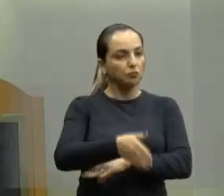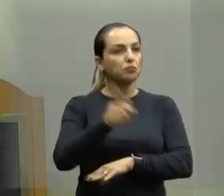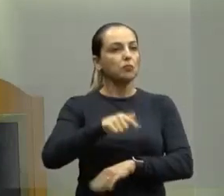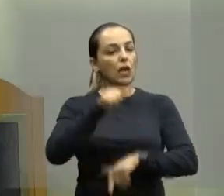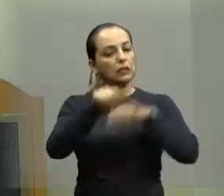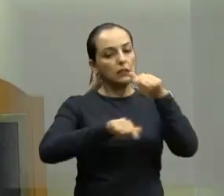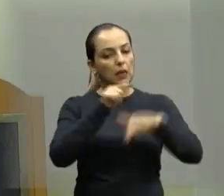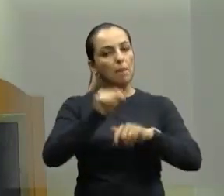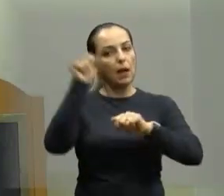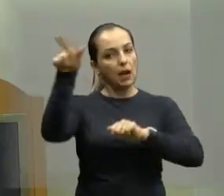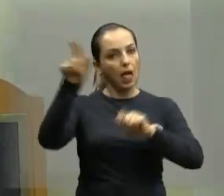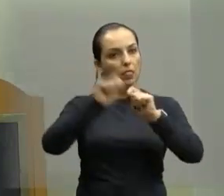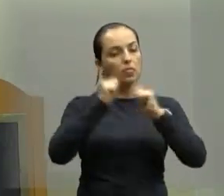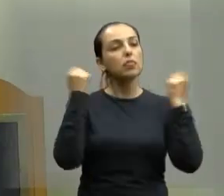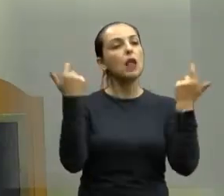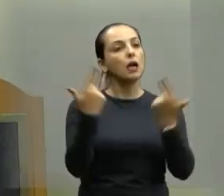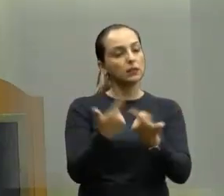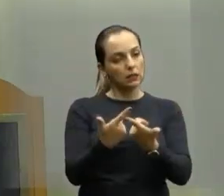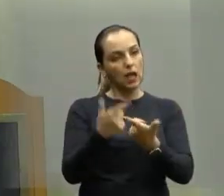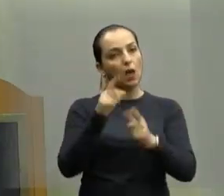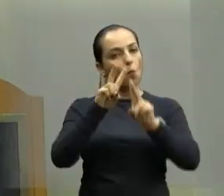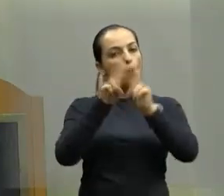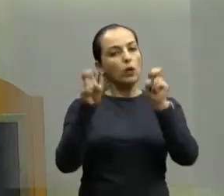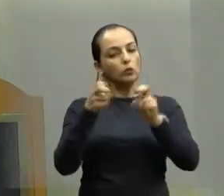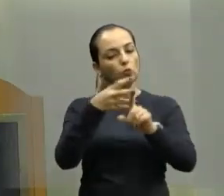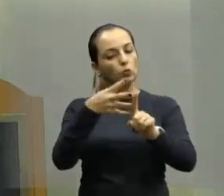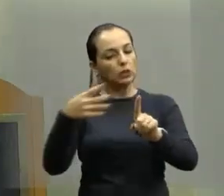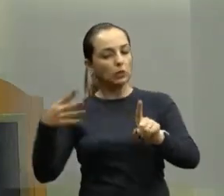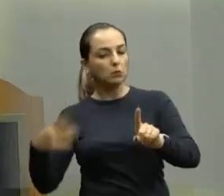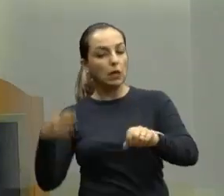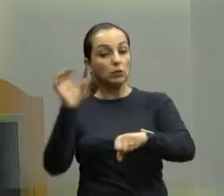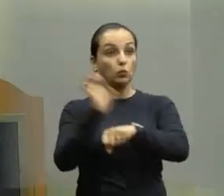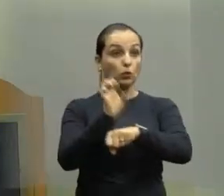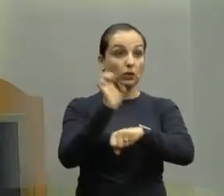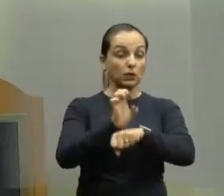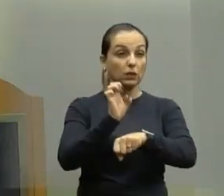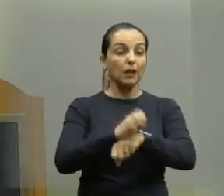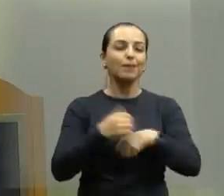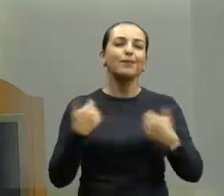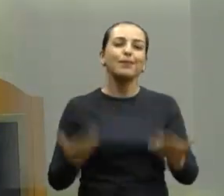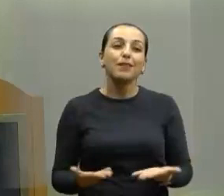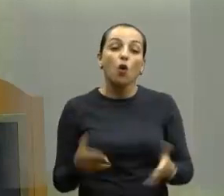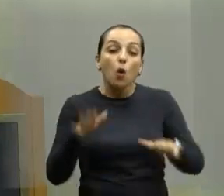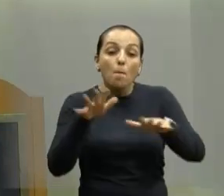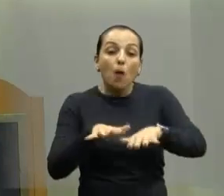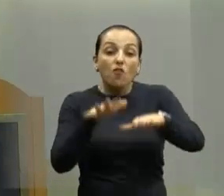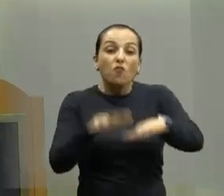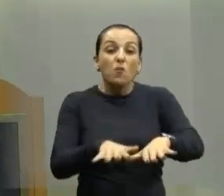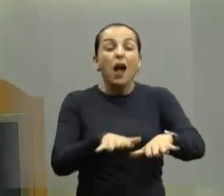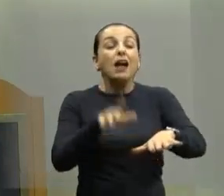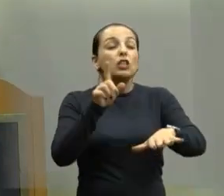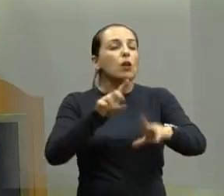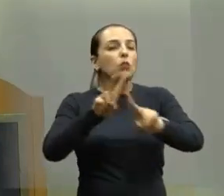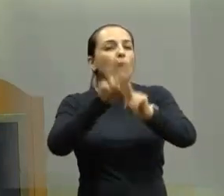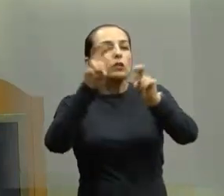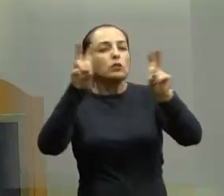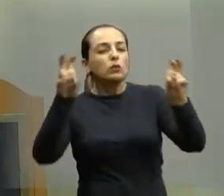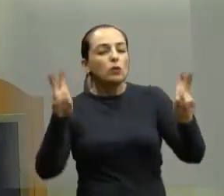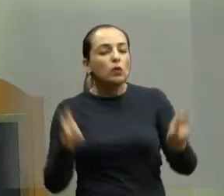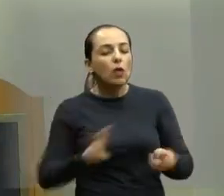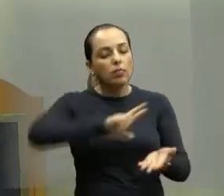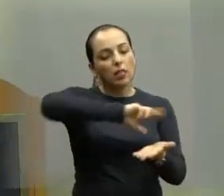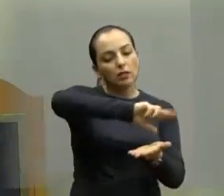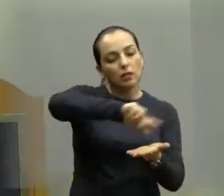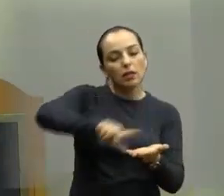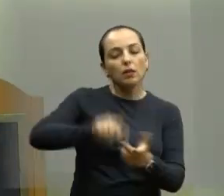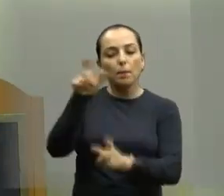atuando já no legislativo mostrando as questões LGBT exemplos de Estadual né então foi uma parada com várias questões e com vários